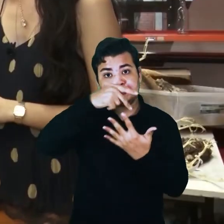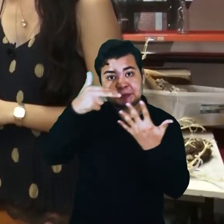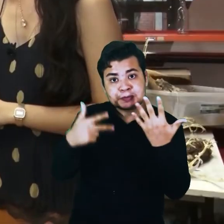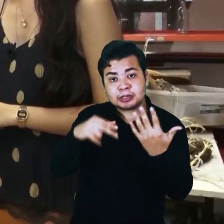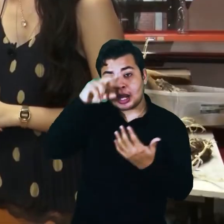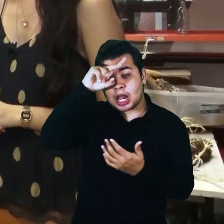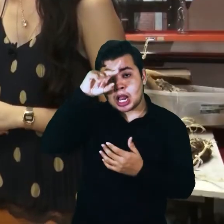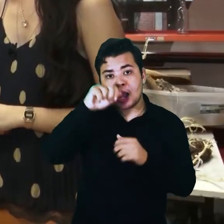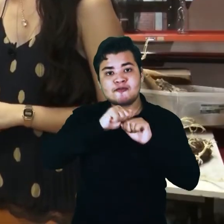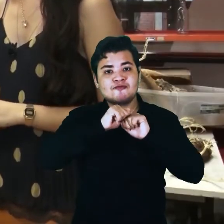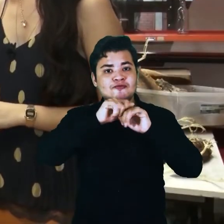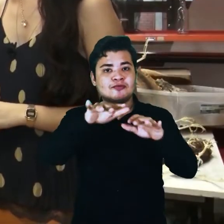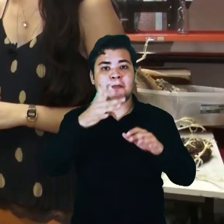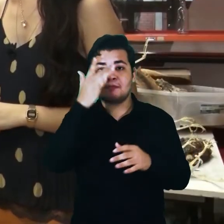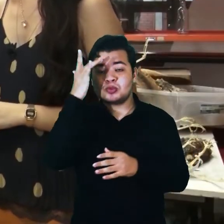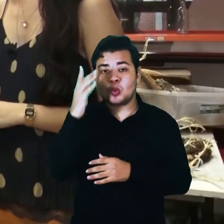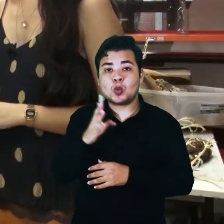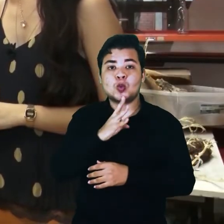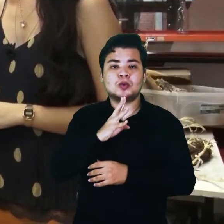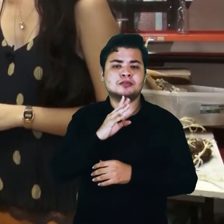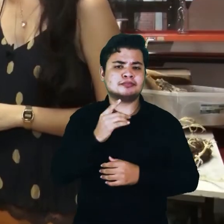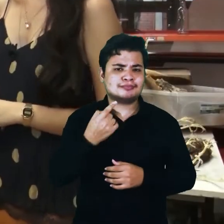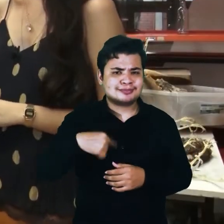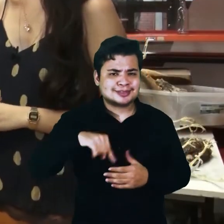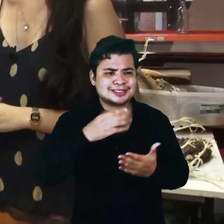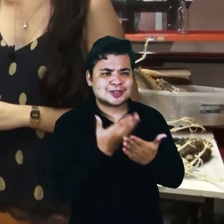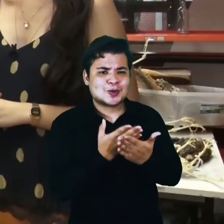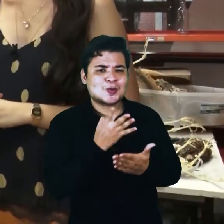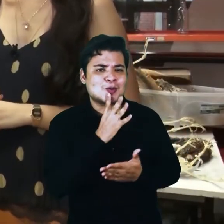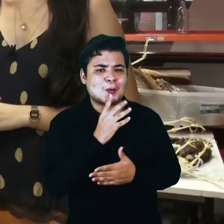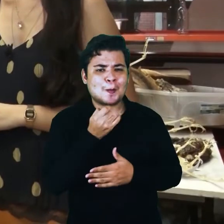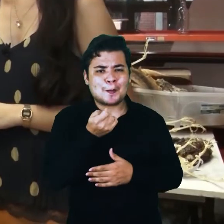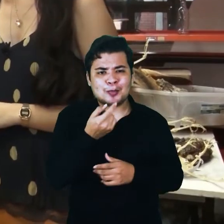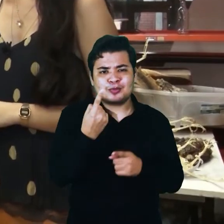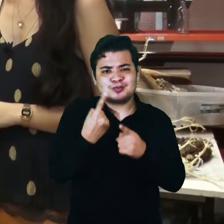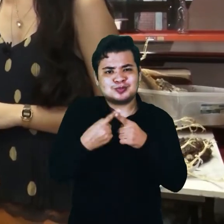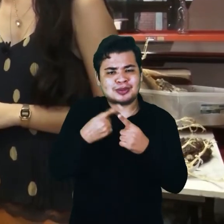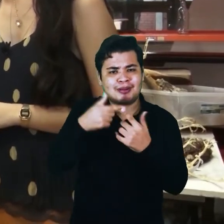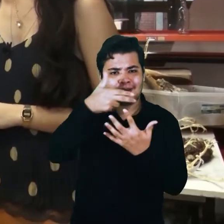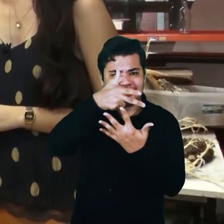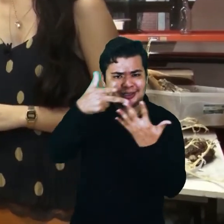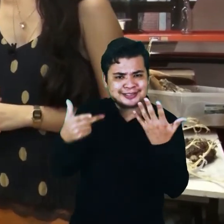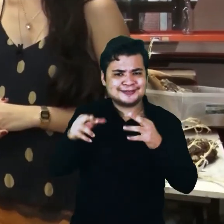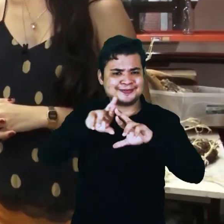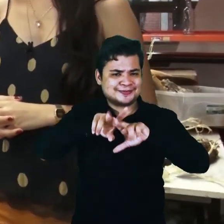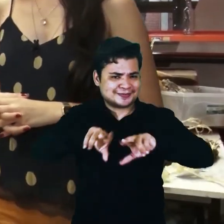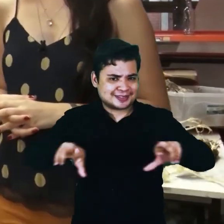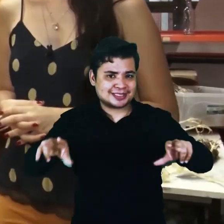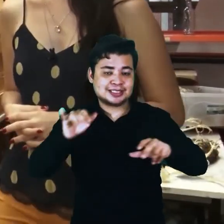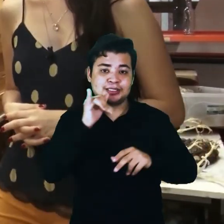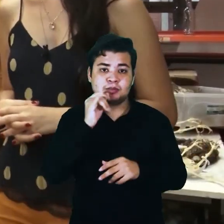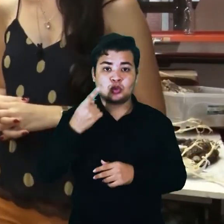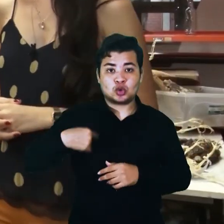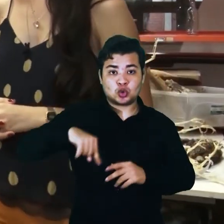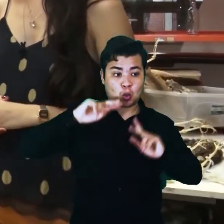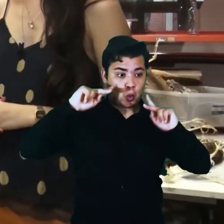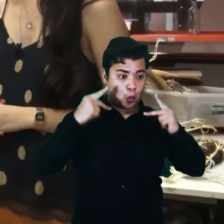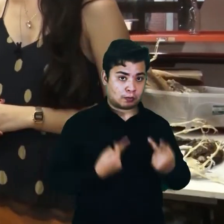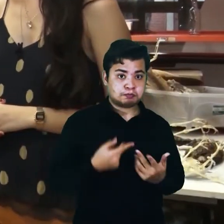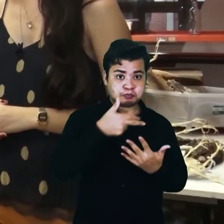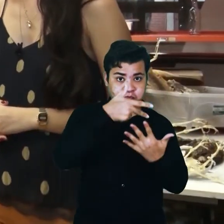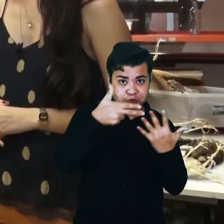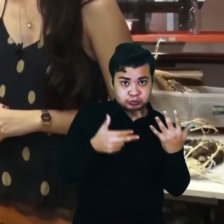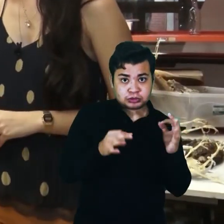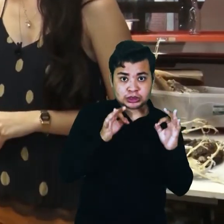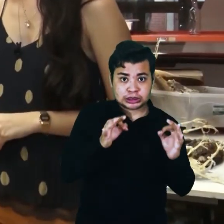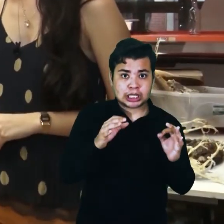Nós conhecemos pouco porque existem muitas espécies, né? Nós somos uma espécie, a espécie humana, no universo aí que pode